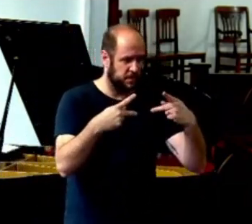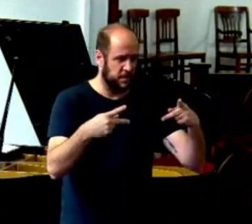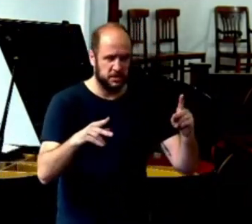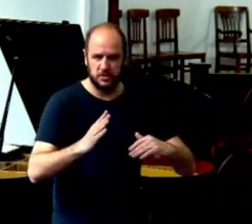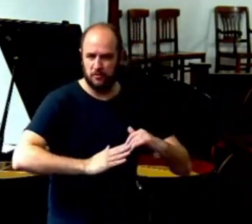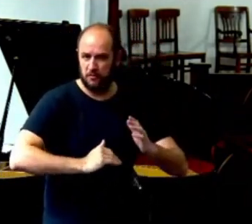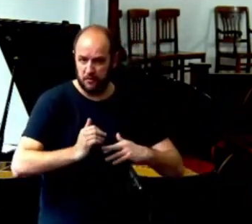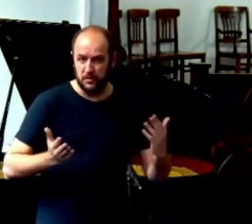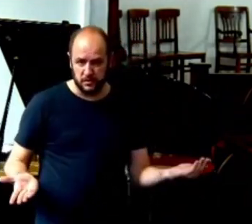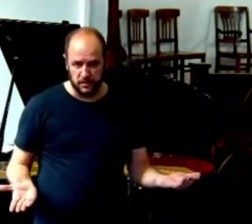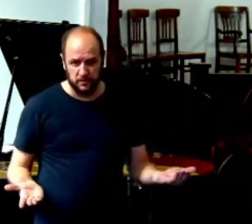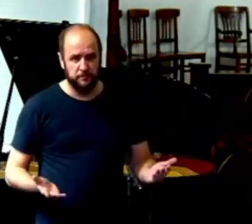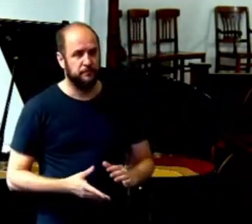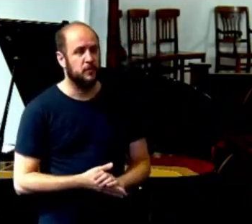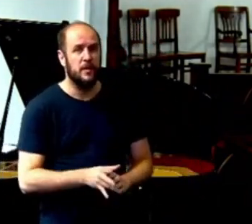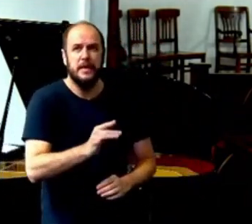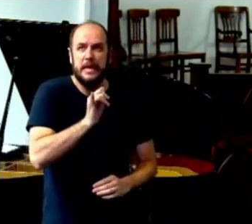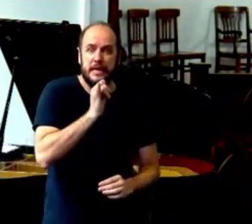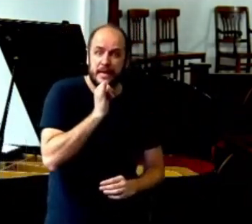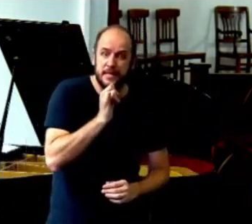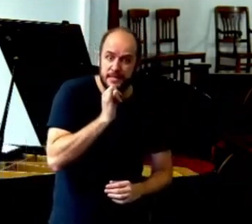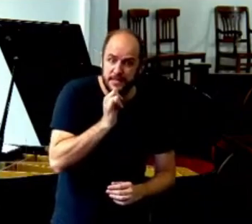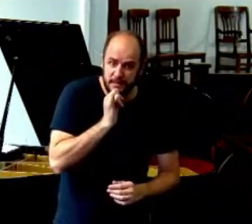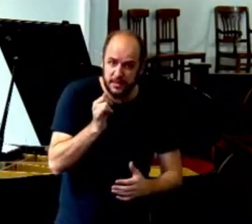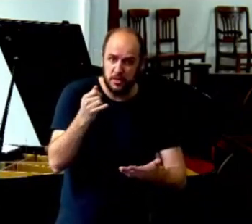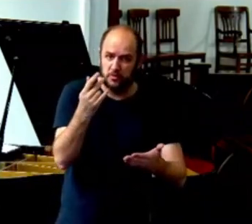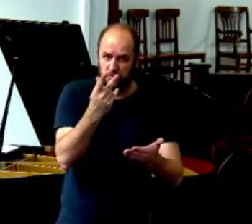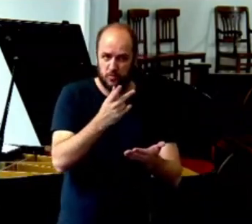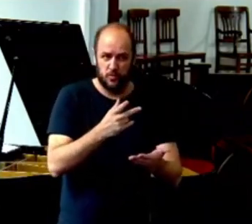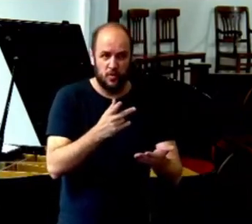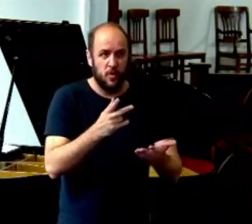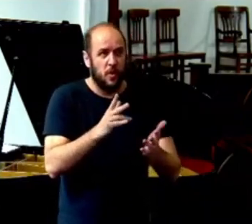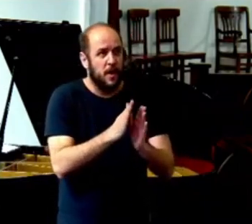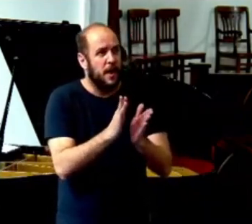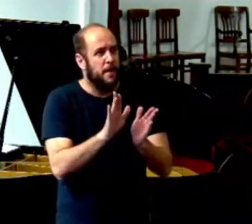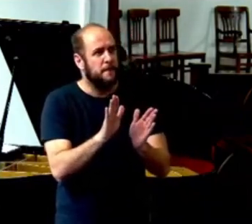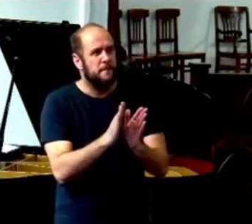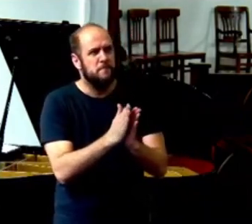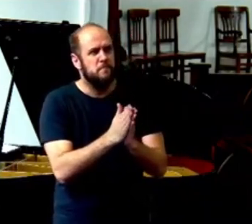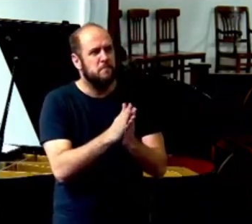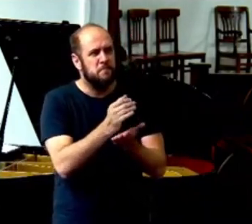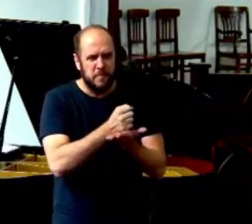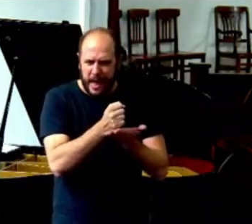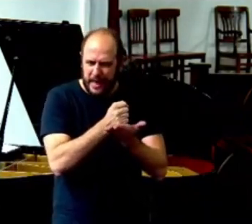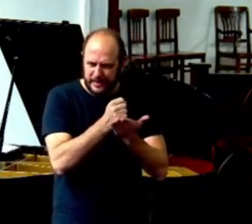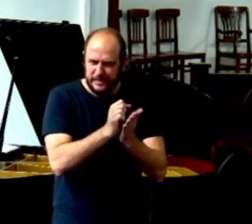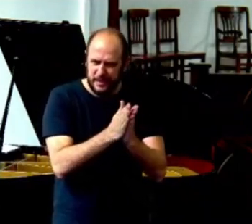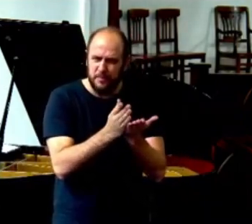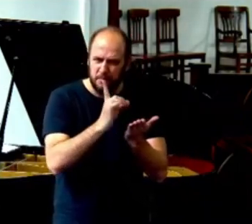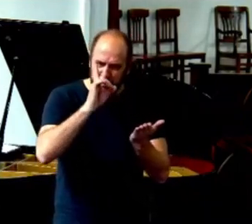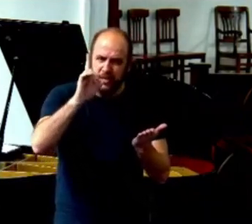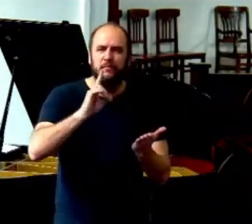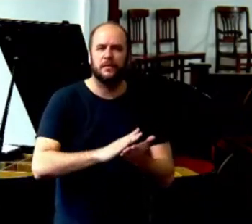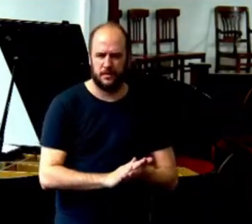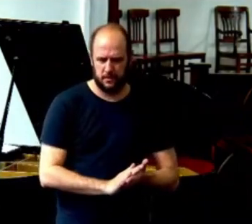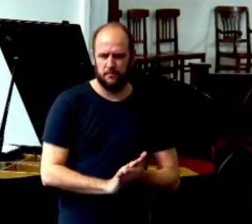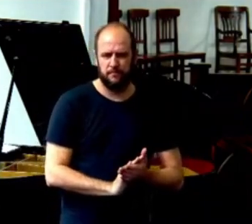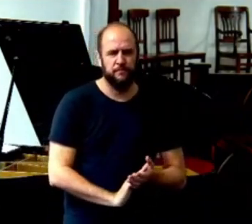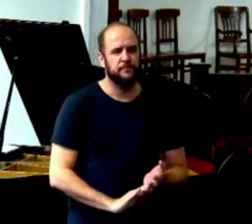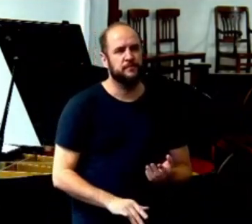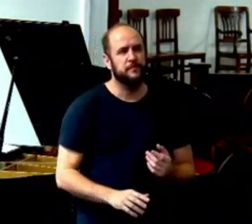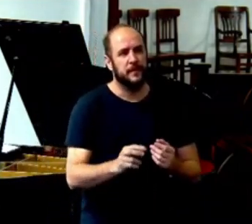Monte. E esta ilustração é uma das mais vívidas de todo o Sermão do Monte. E